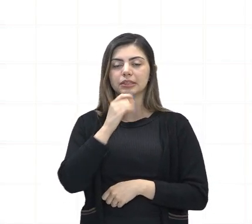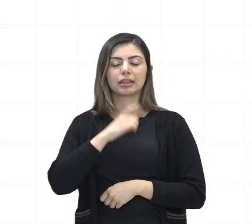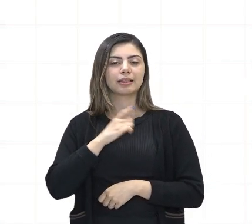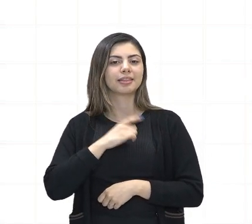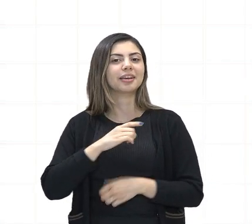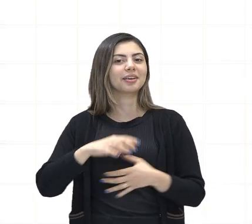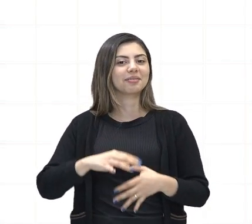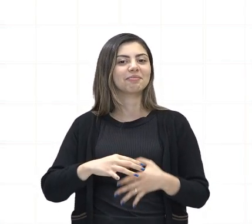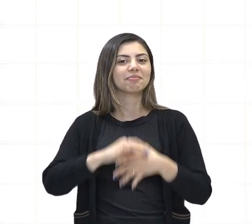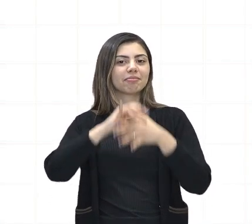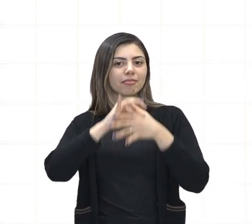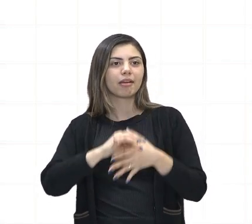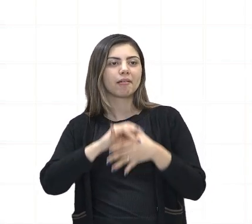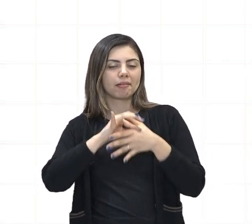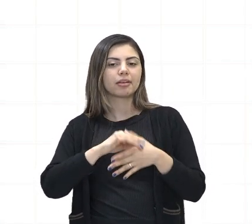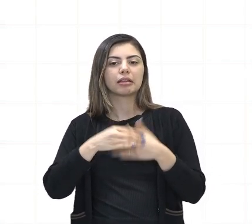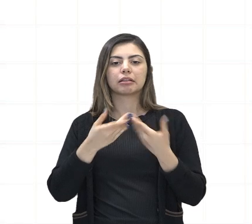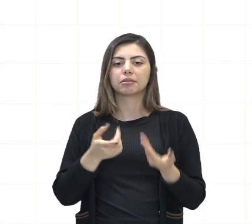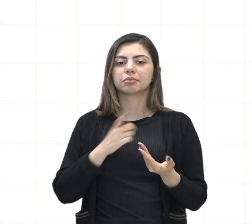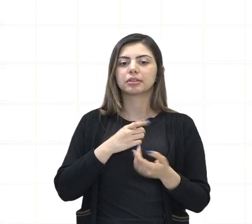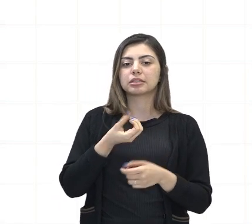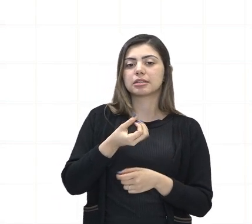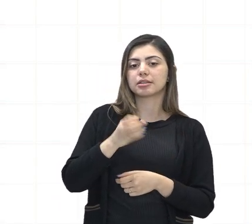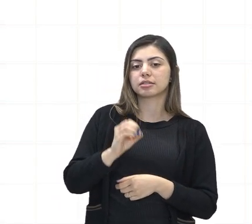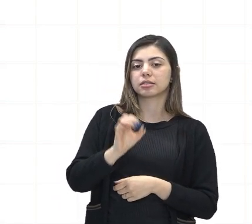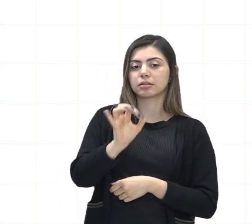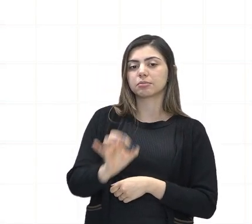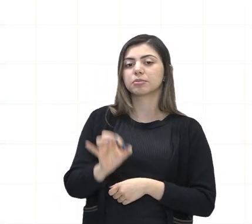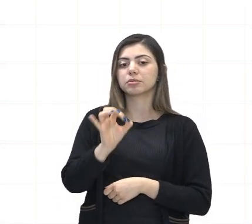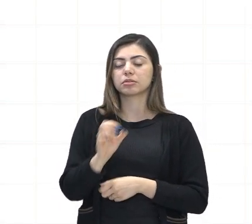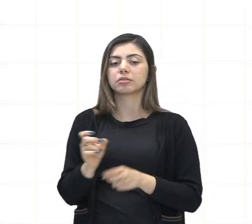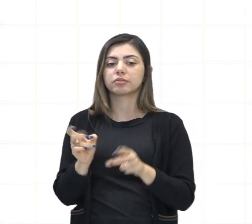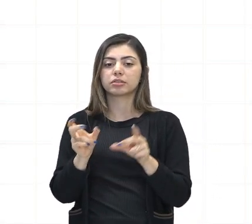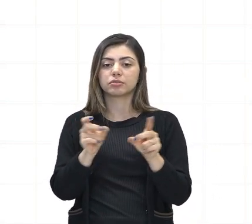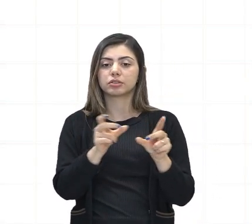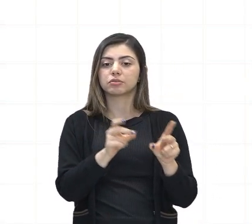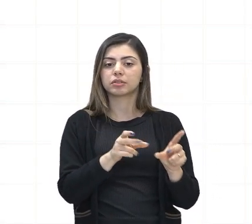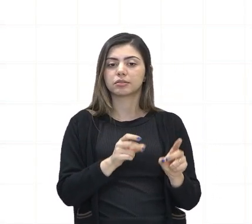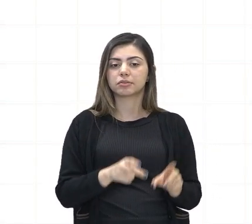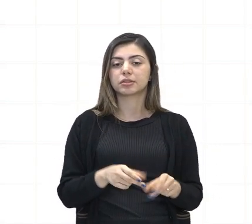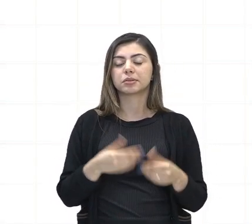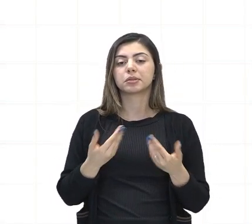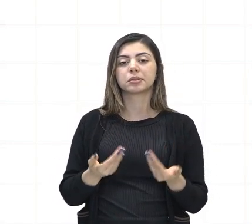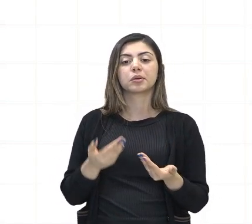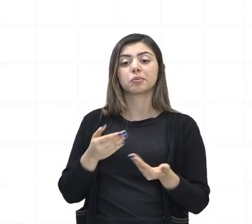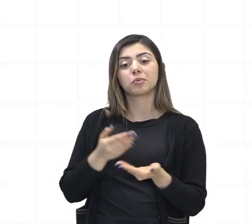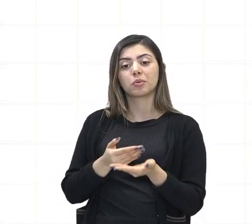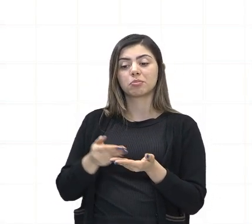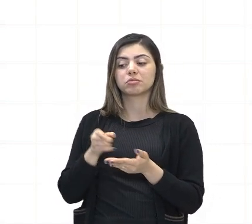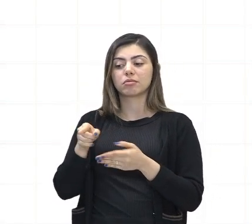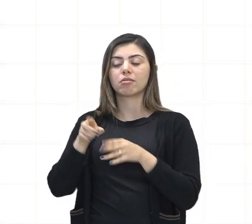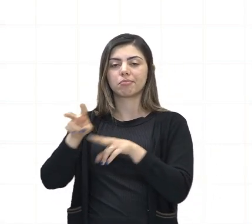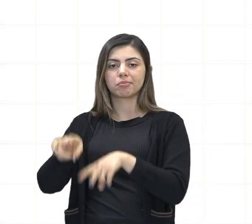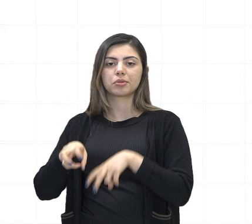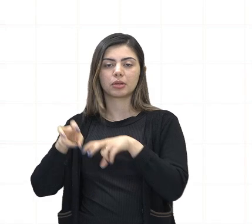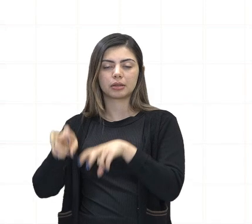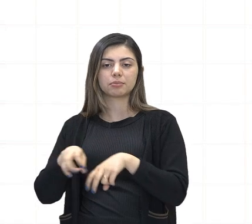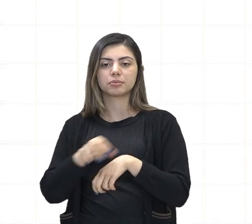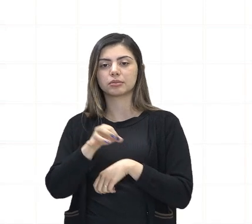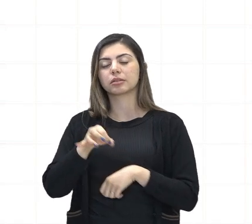tudo mais, e tem cerca de 60% do valor das exportações vem do campo, né? A gente tem